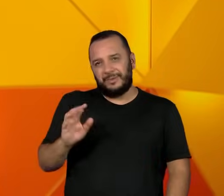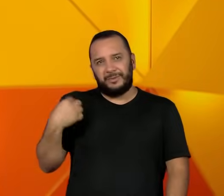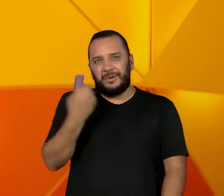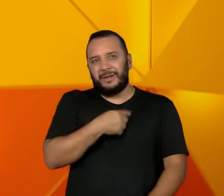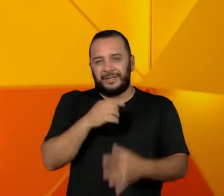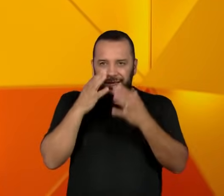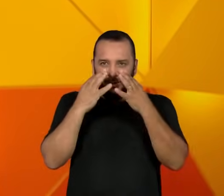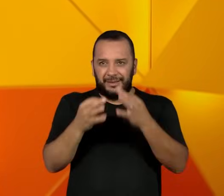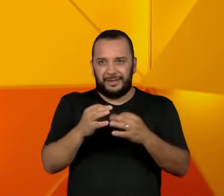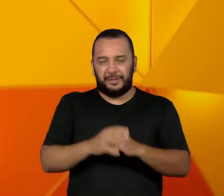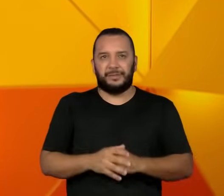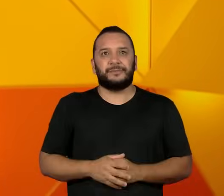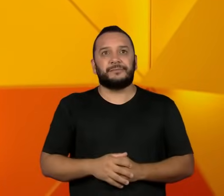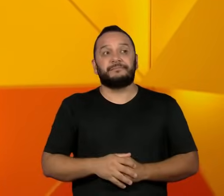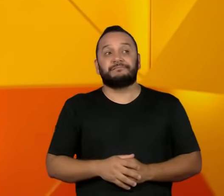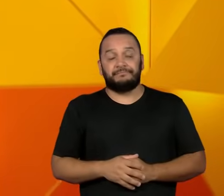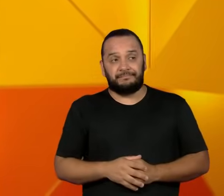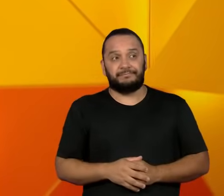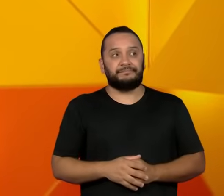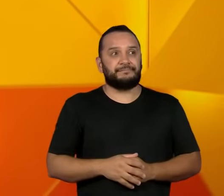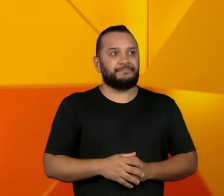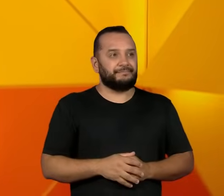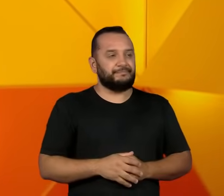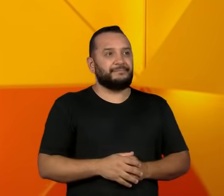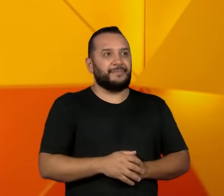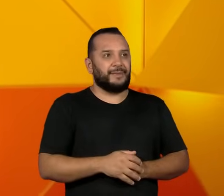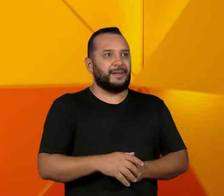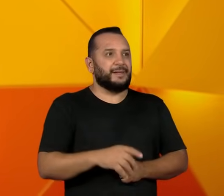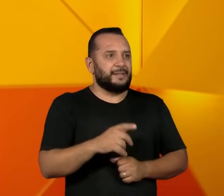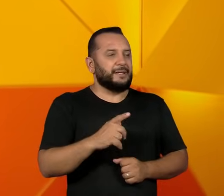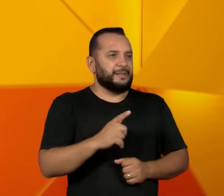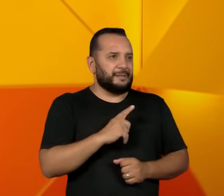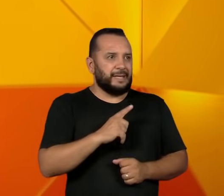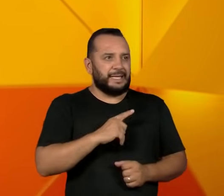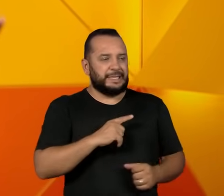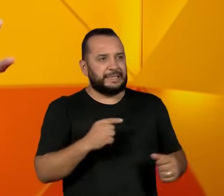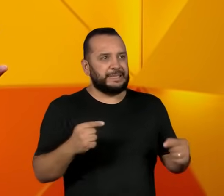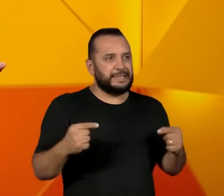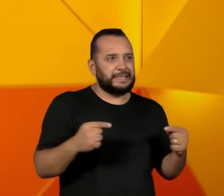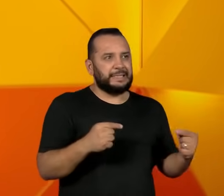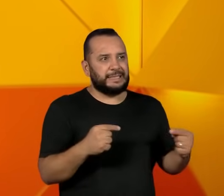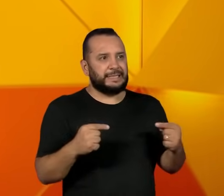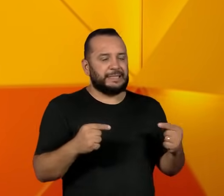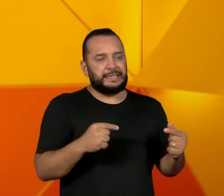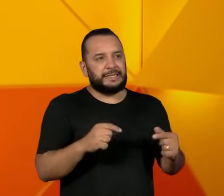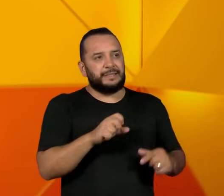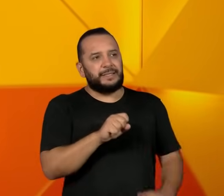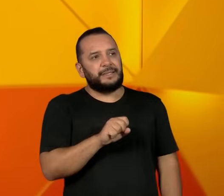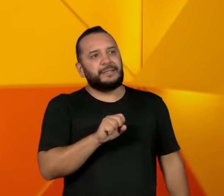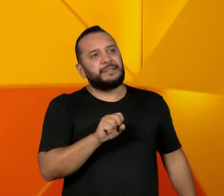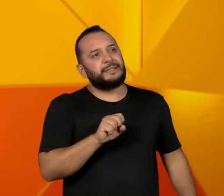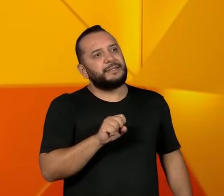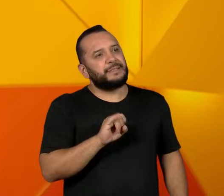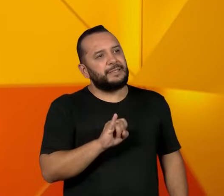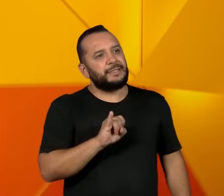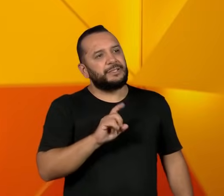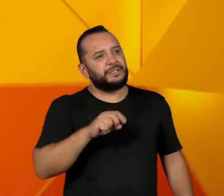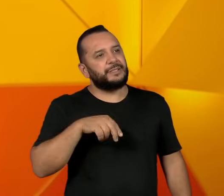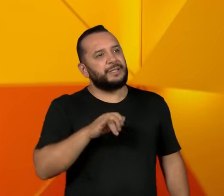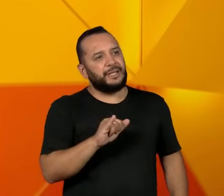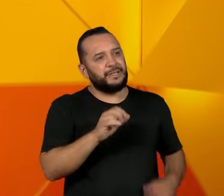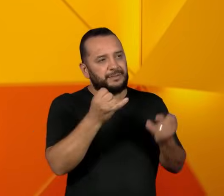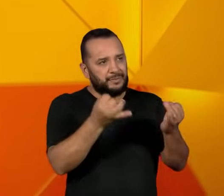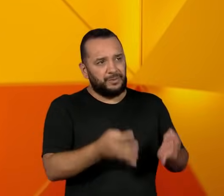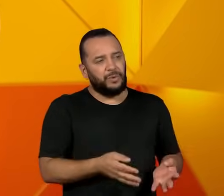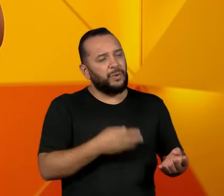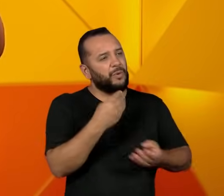isso. E aí, nessa tensão que o Sidney traz, como é que você enxerga o futuro do audiovisual brasileiro? E